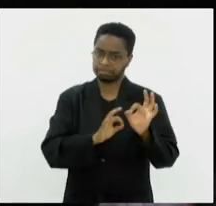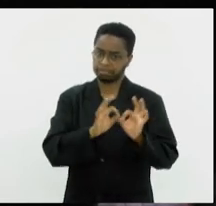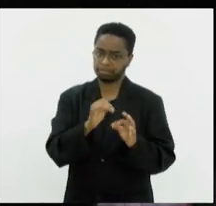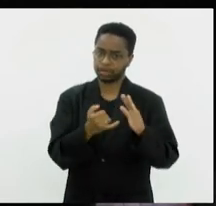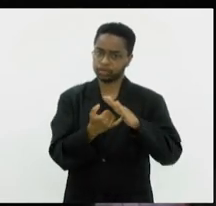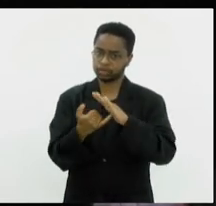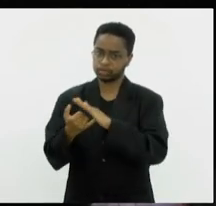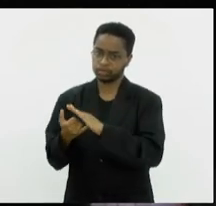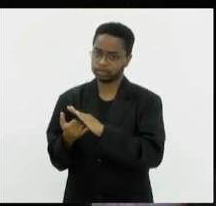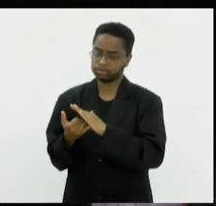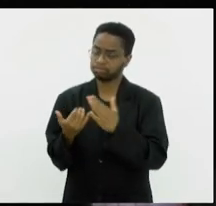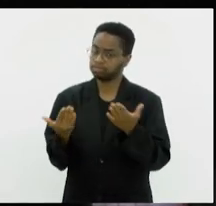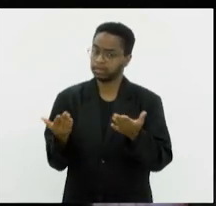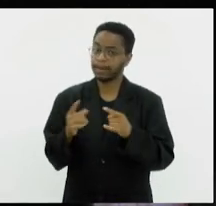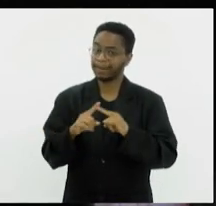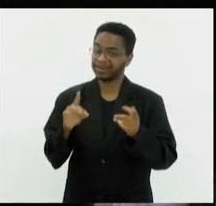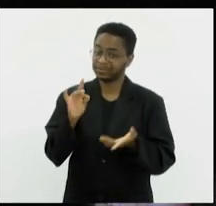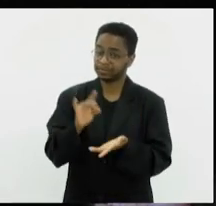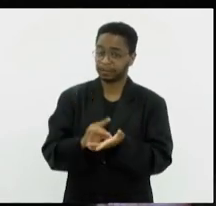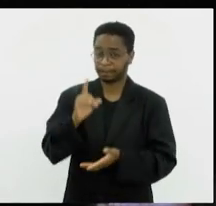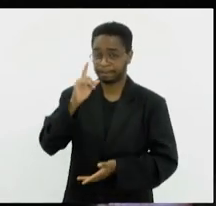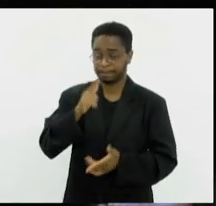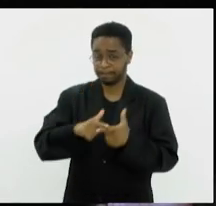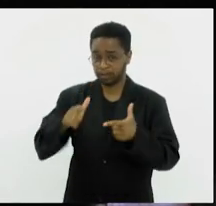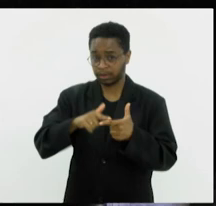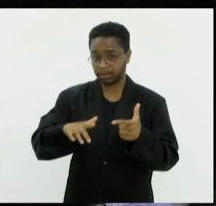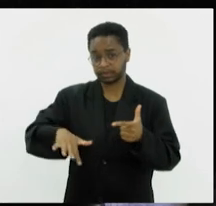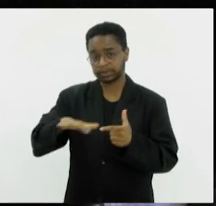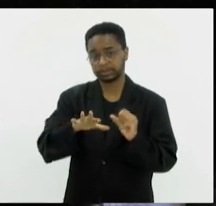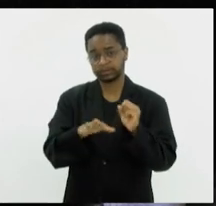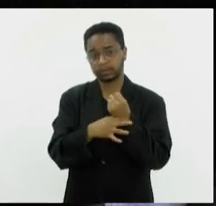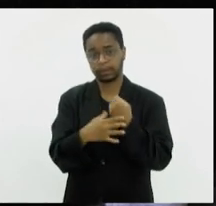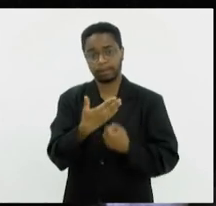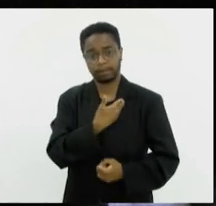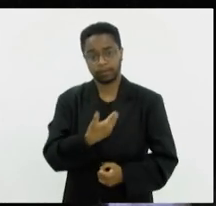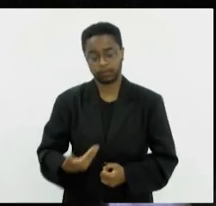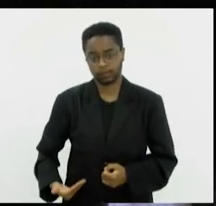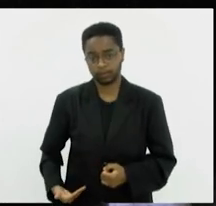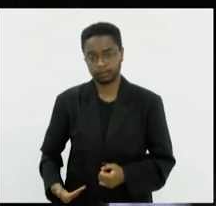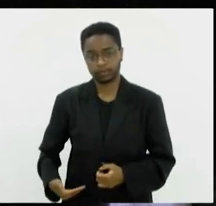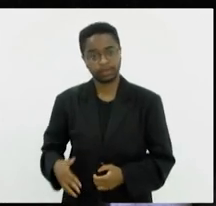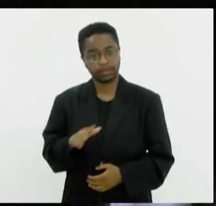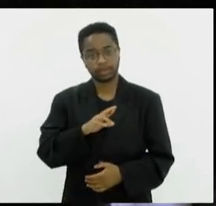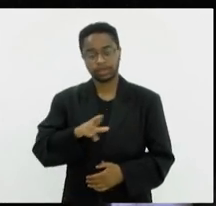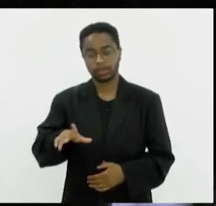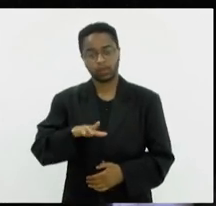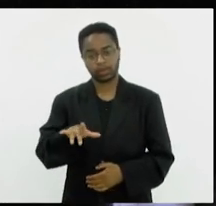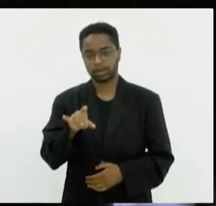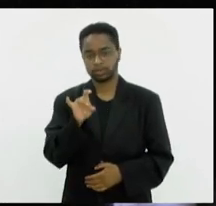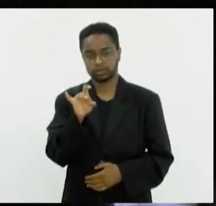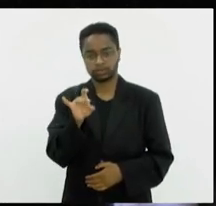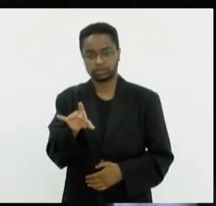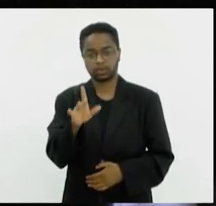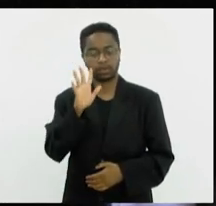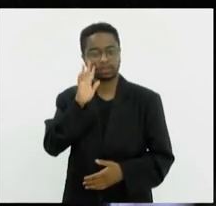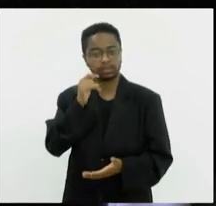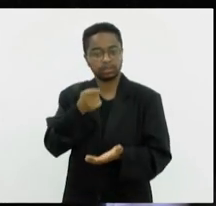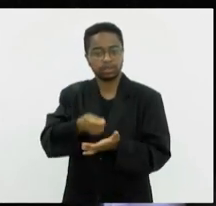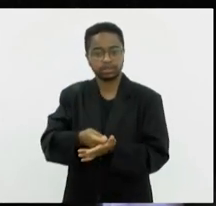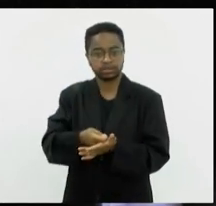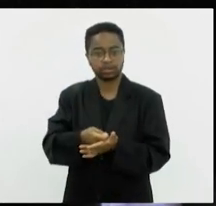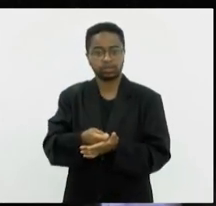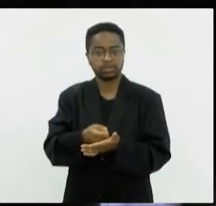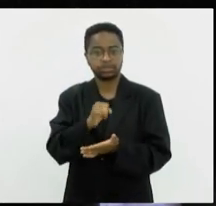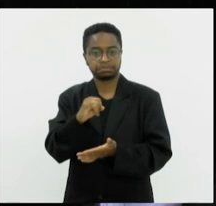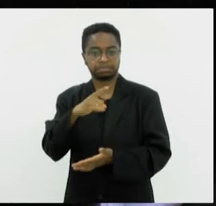instituições Mas o problema da Segurança Pública não está apenas na decisão de ter uma